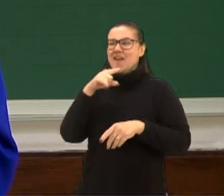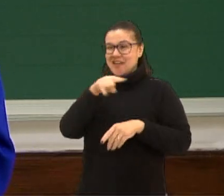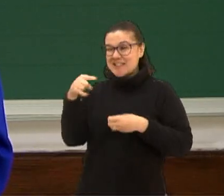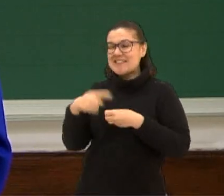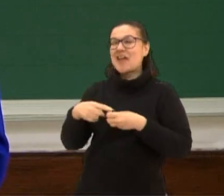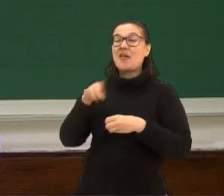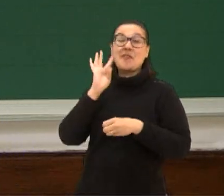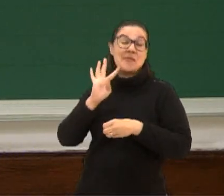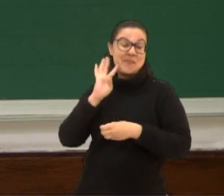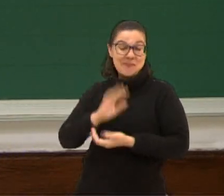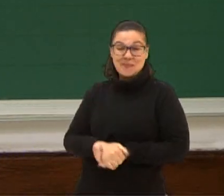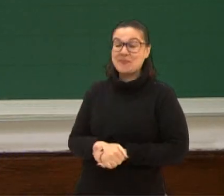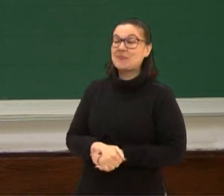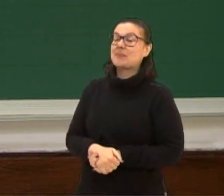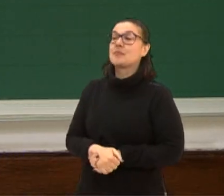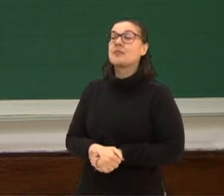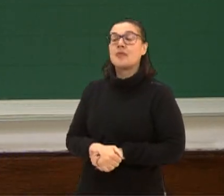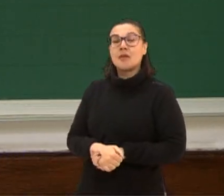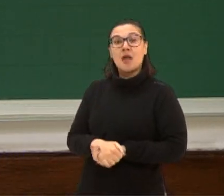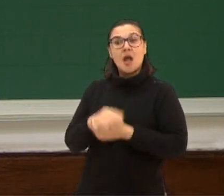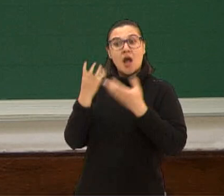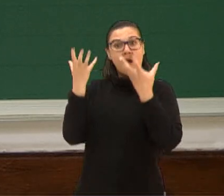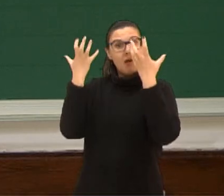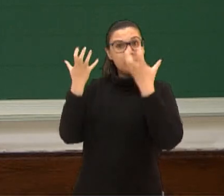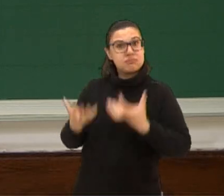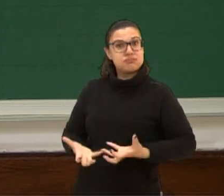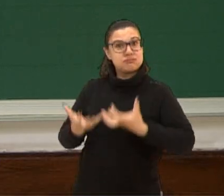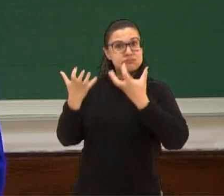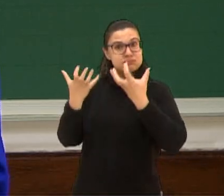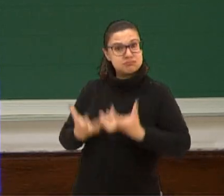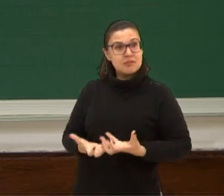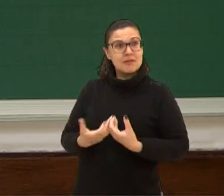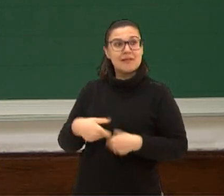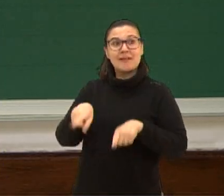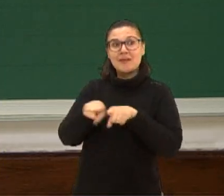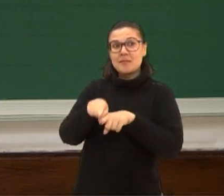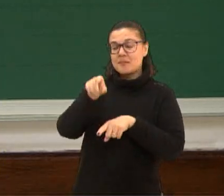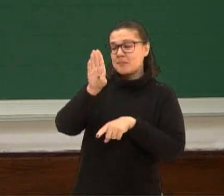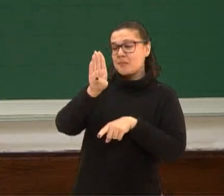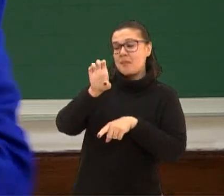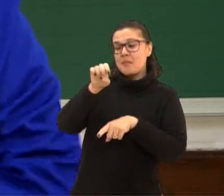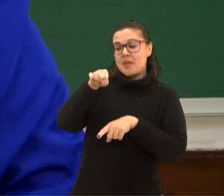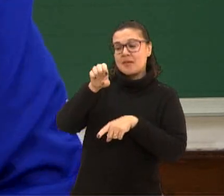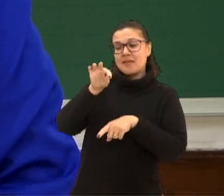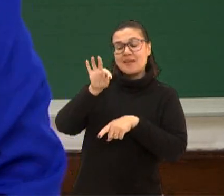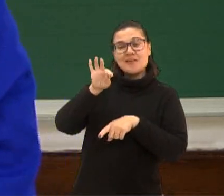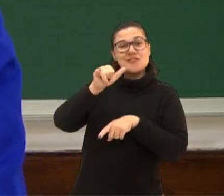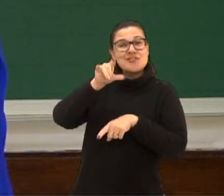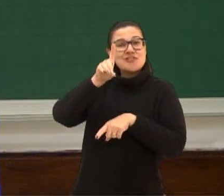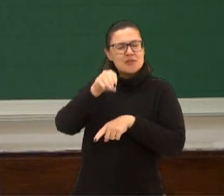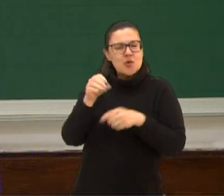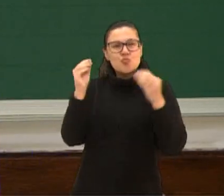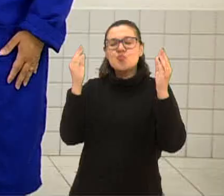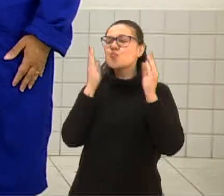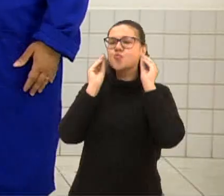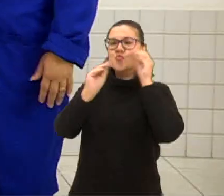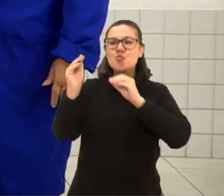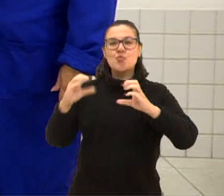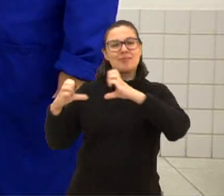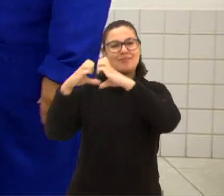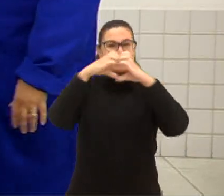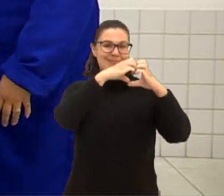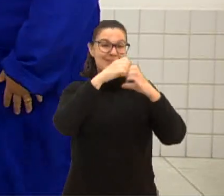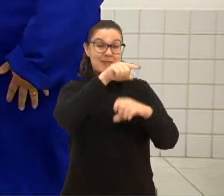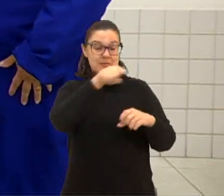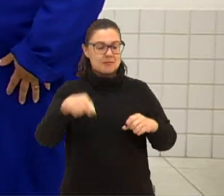muito legal. Então, tem também... Gente, tem muita gente. O Benedito. Beijo, gente. Beijo para vocês. Muito